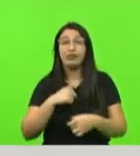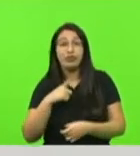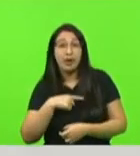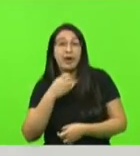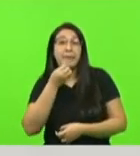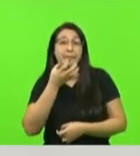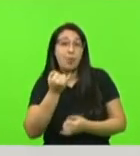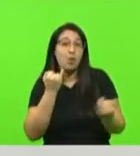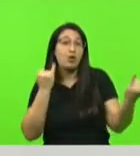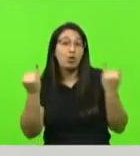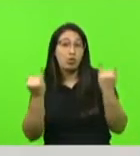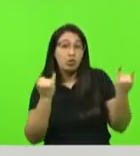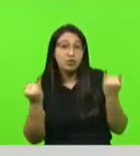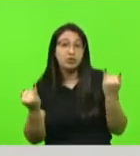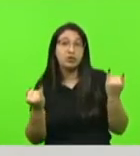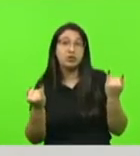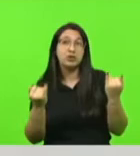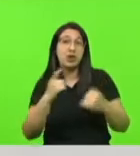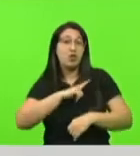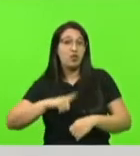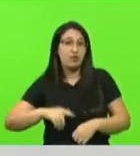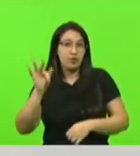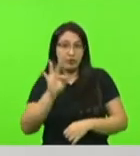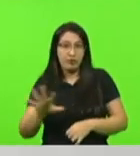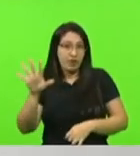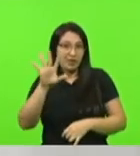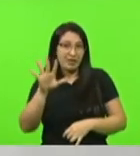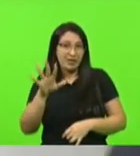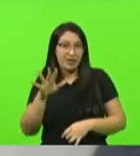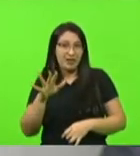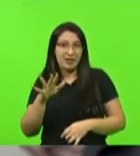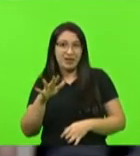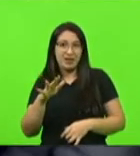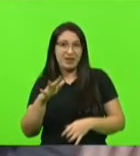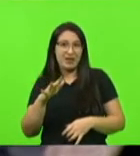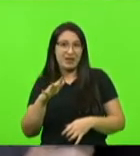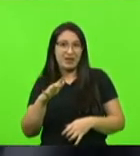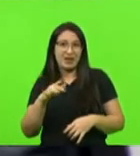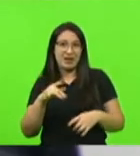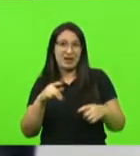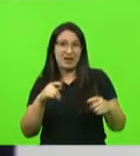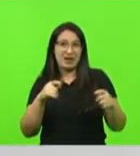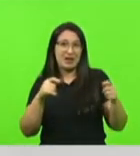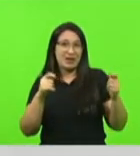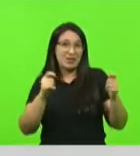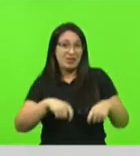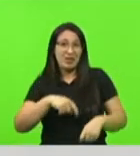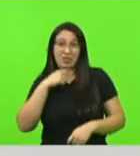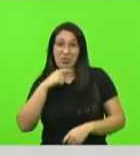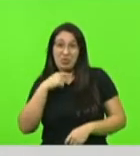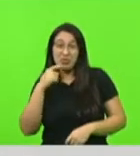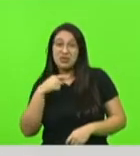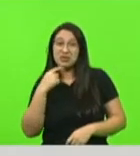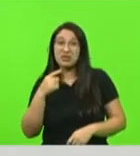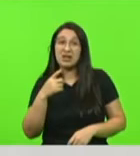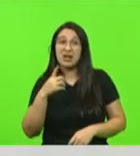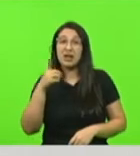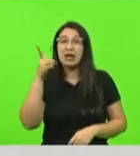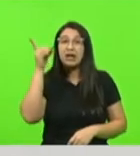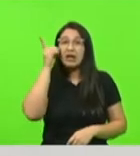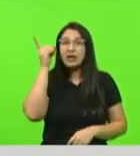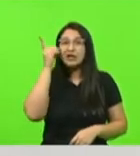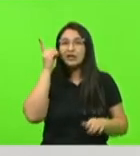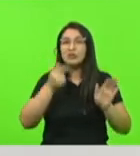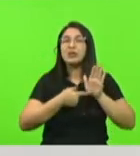estudo. No governo federal não deram certo, é preciso que se diga. No governo da Dilma, se apresentou uma bolsa de estudo semelhante